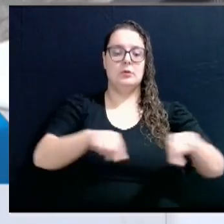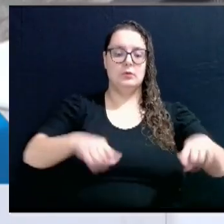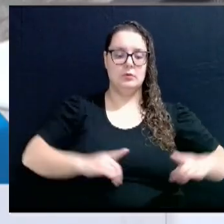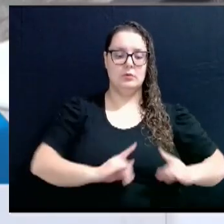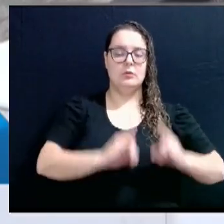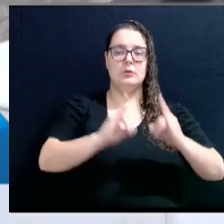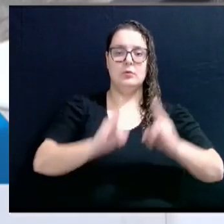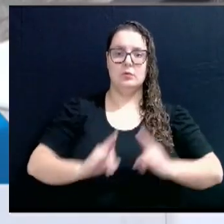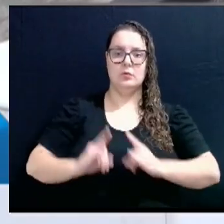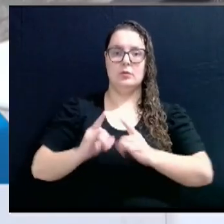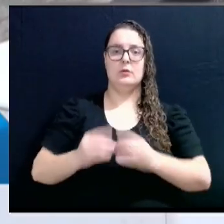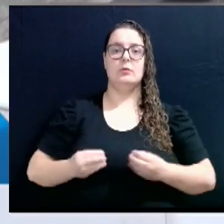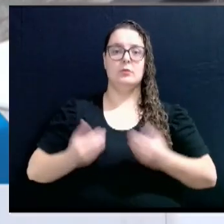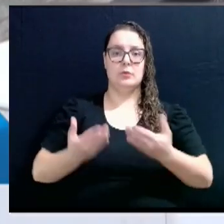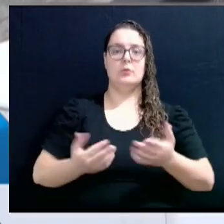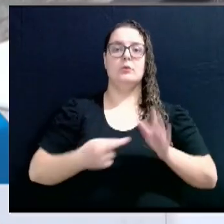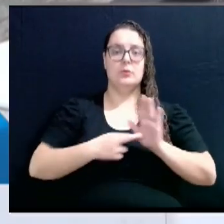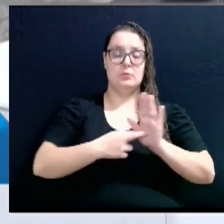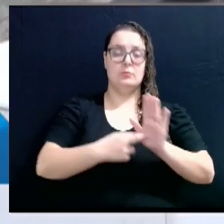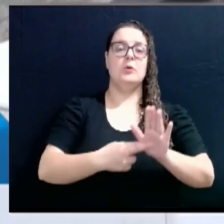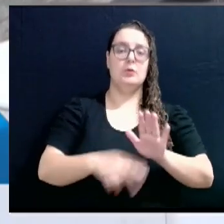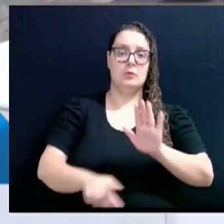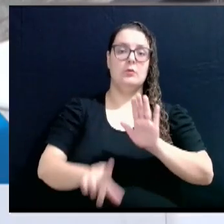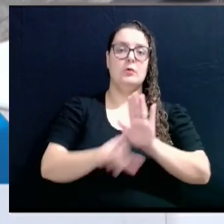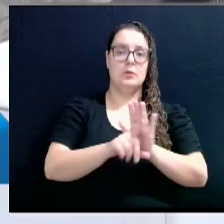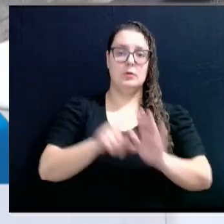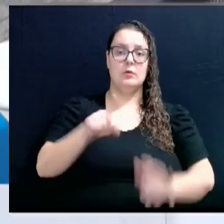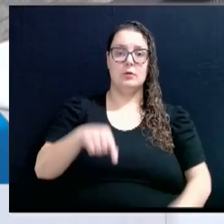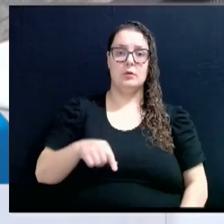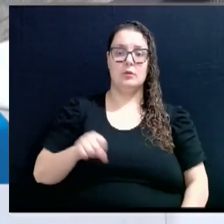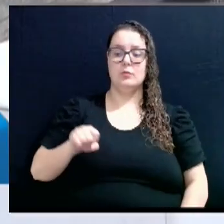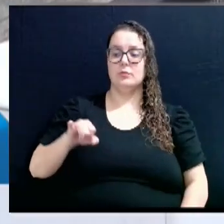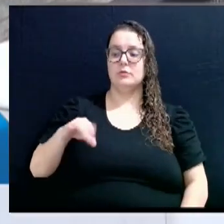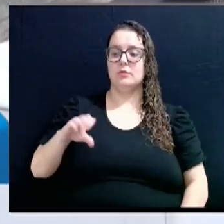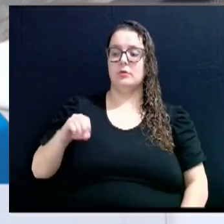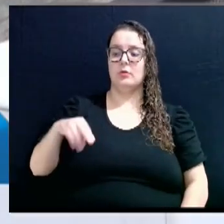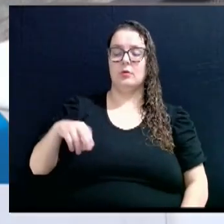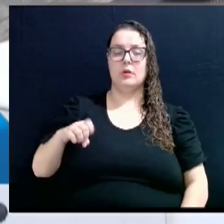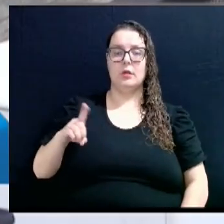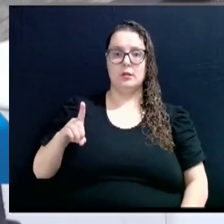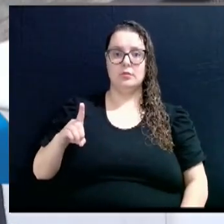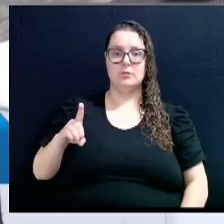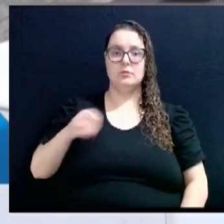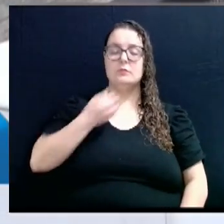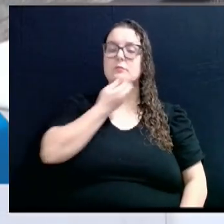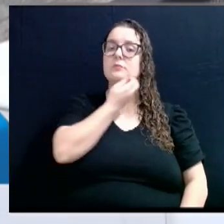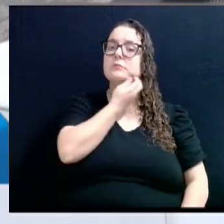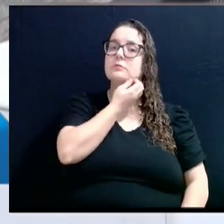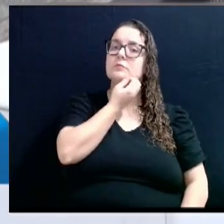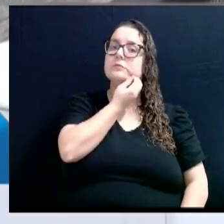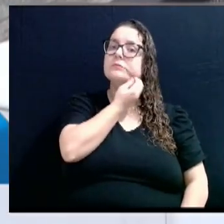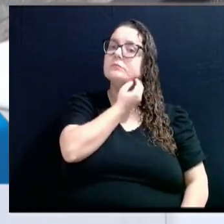por sua representação legal, que é o sindicato, Sinconed. Sinconed tem pautado isso porque